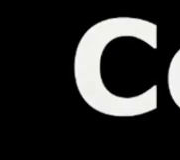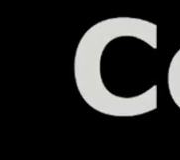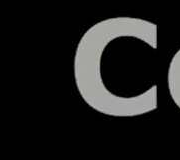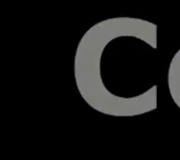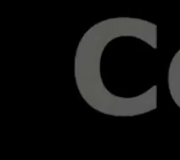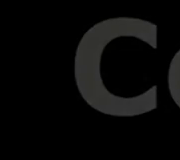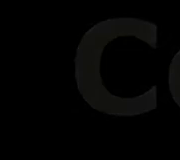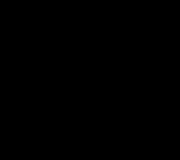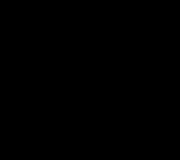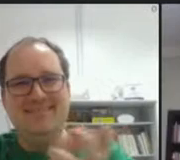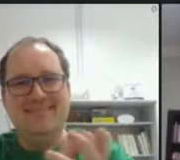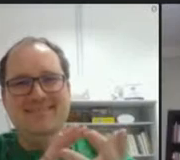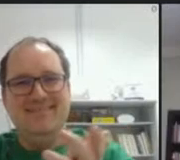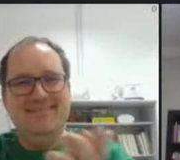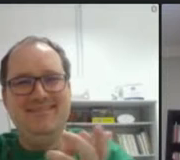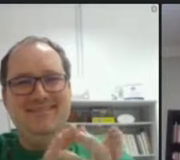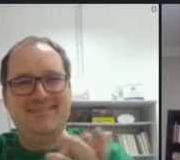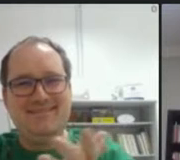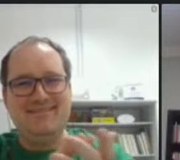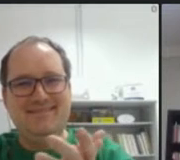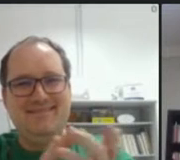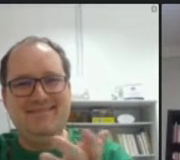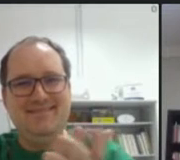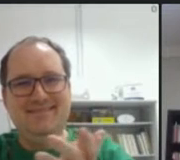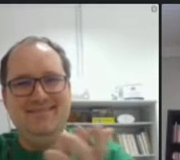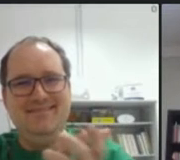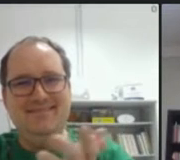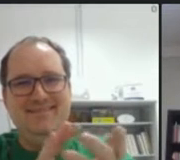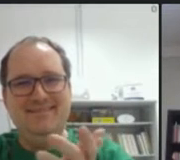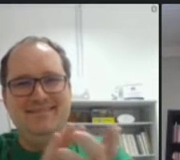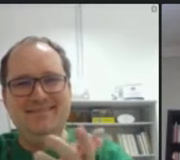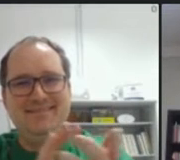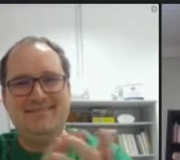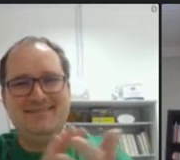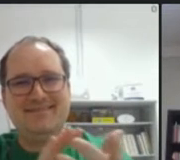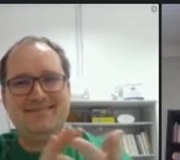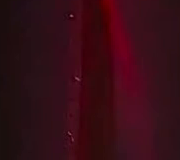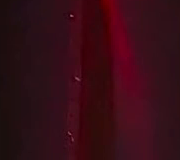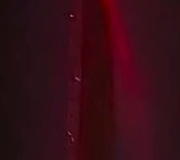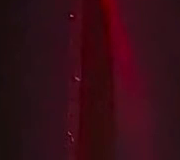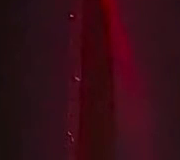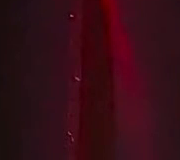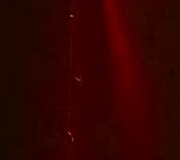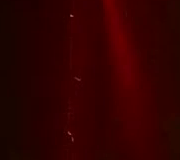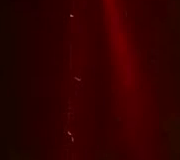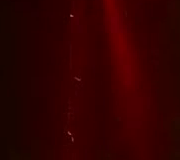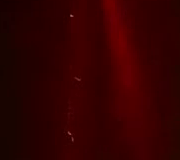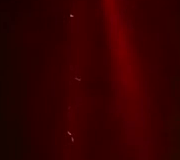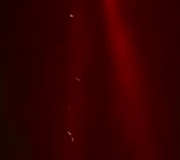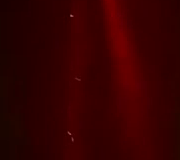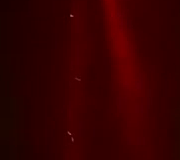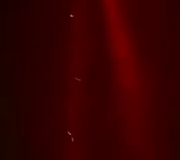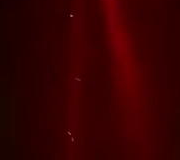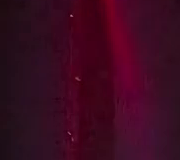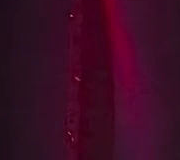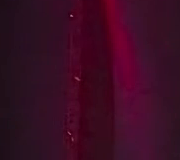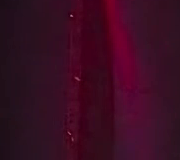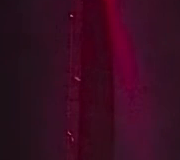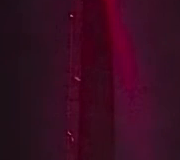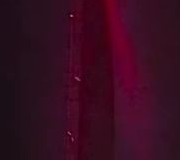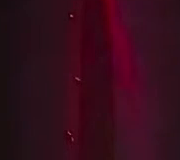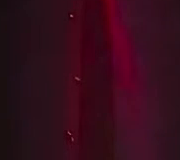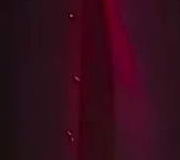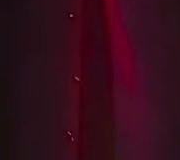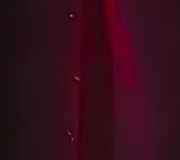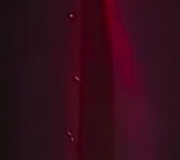Nossos aplausos e os melhores agradecimentos ao Coral Unesc. Parabéns pelo belo trabalho.